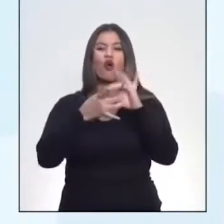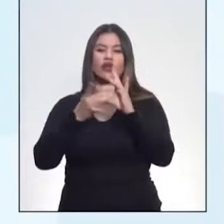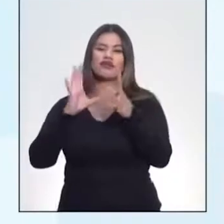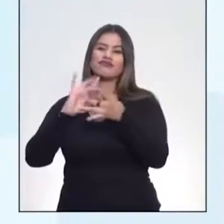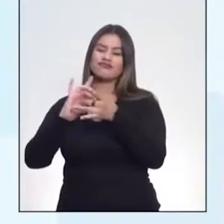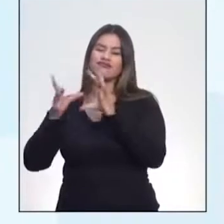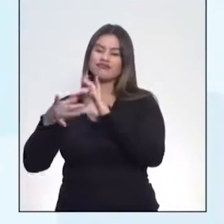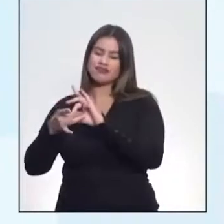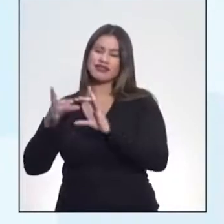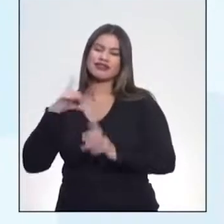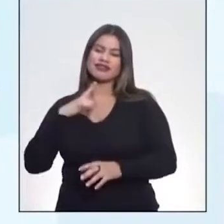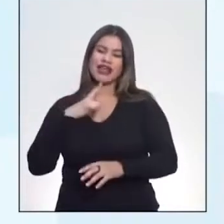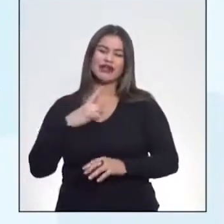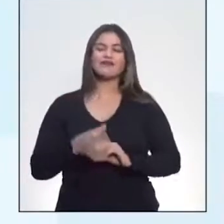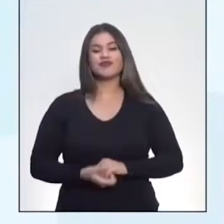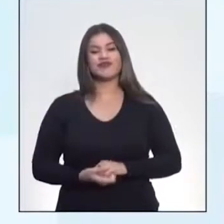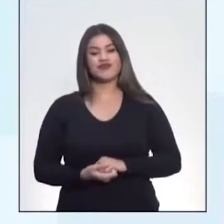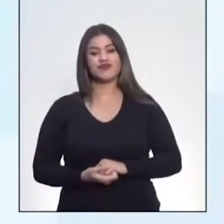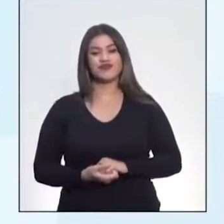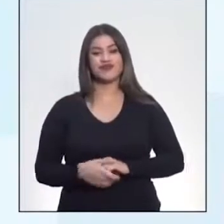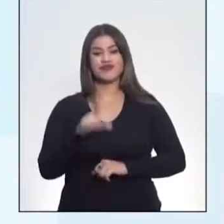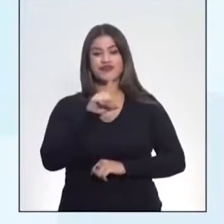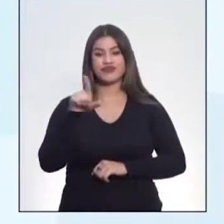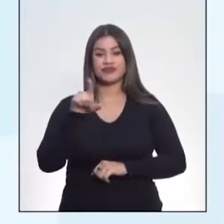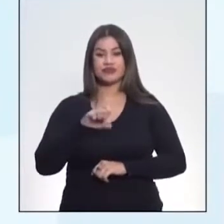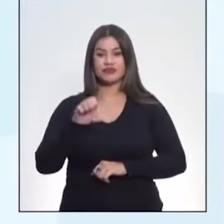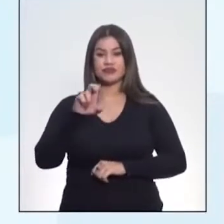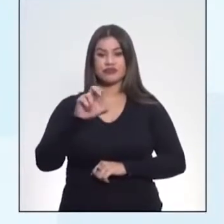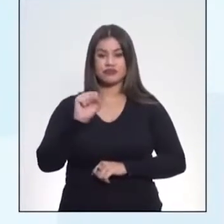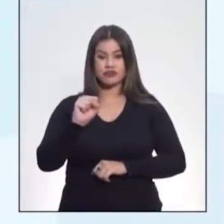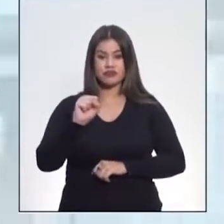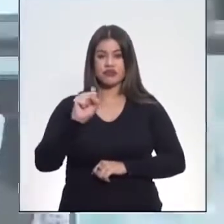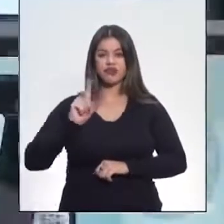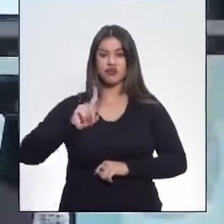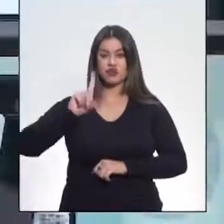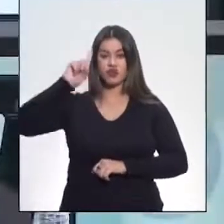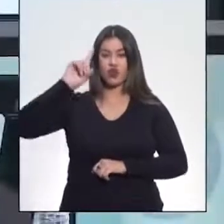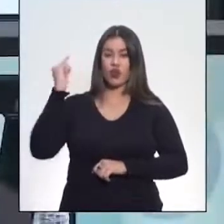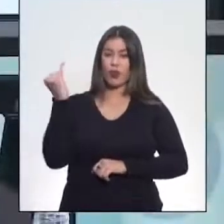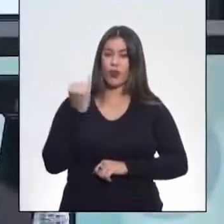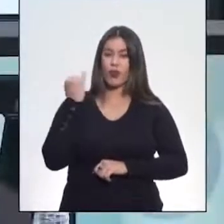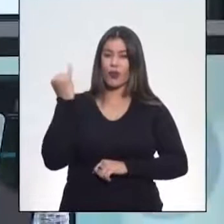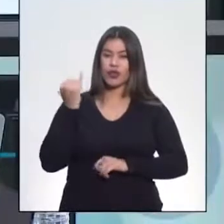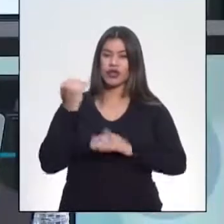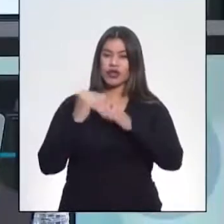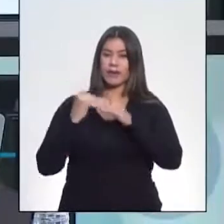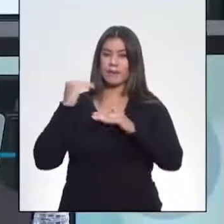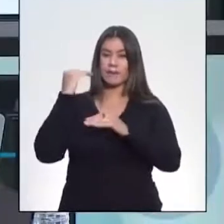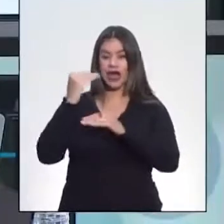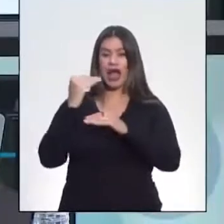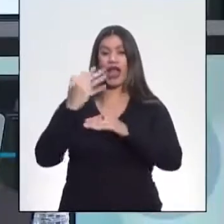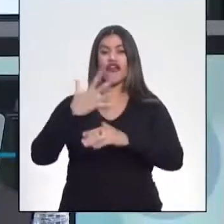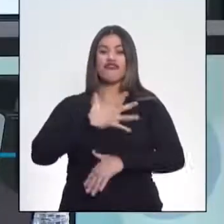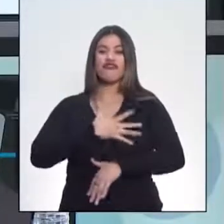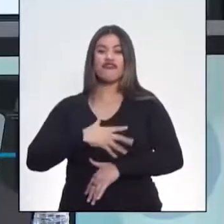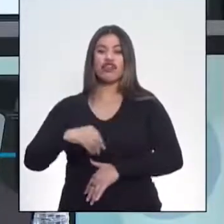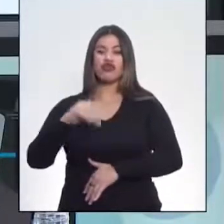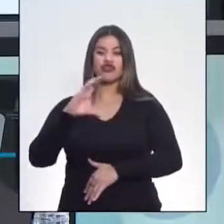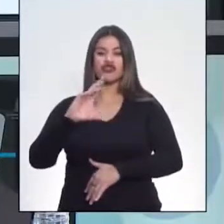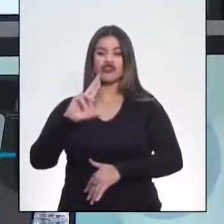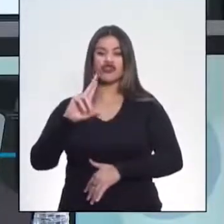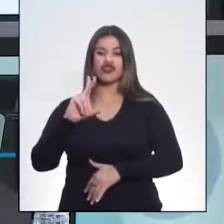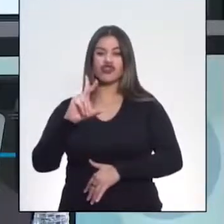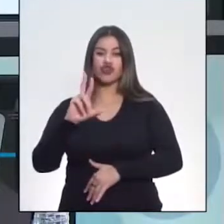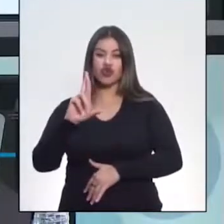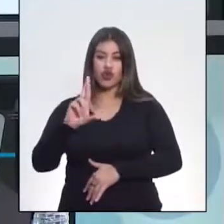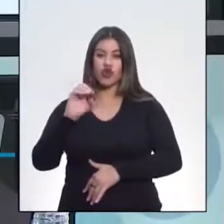jogos bom z102 mais importante né que morava no Olimpo vocês sabem que ele é filho de Cronos é